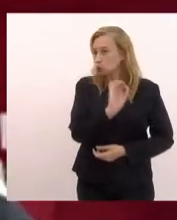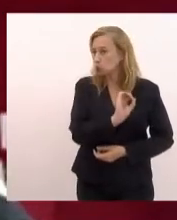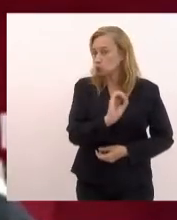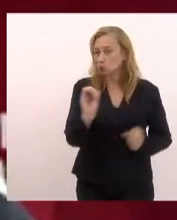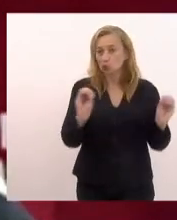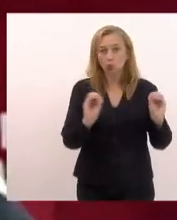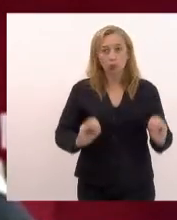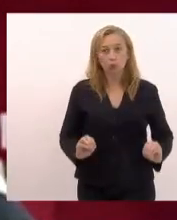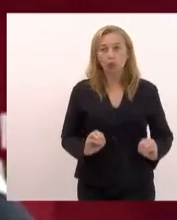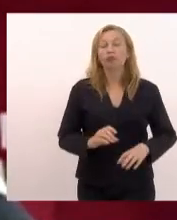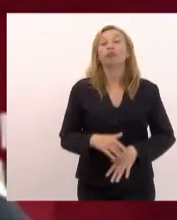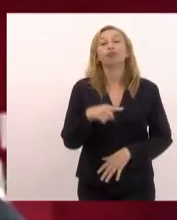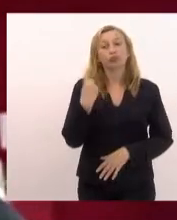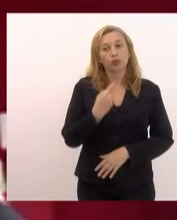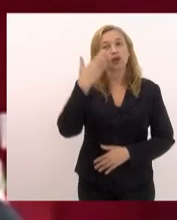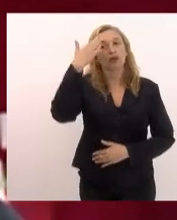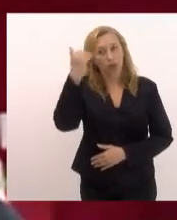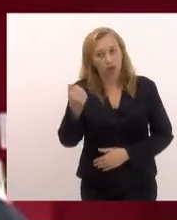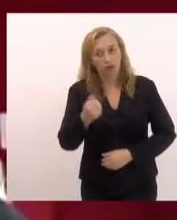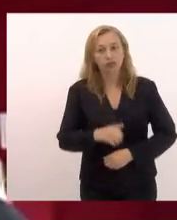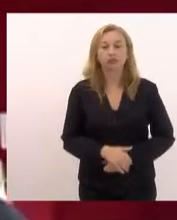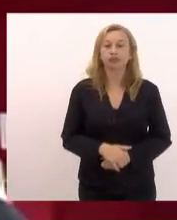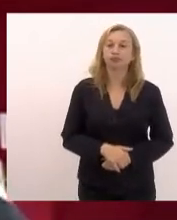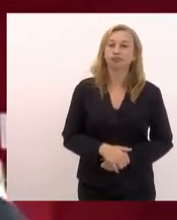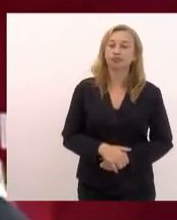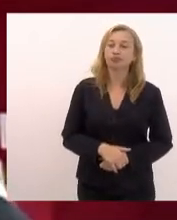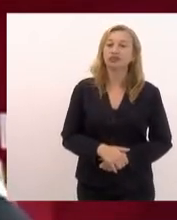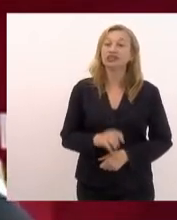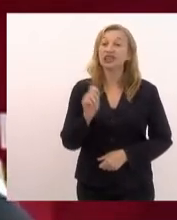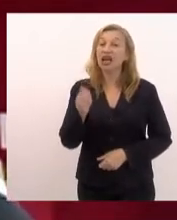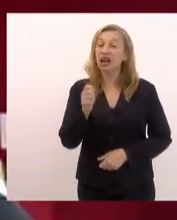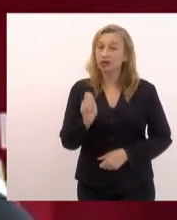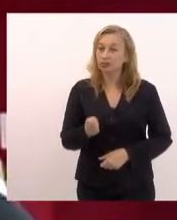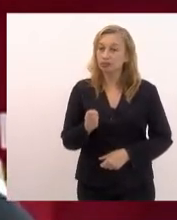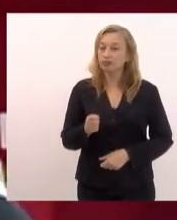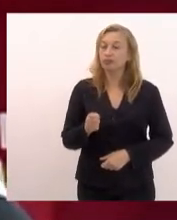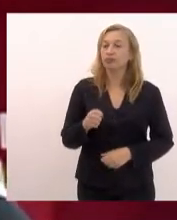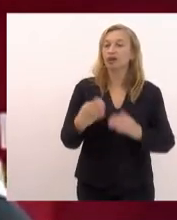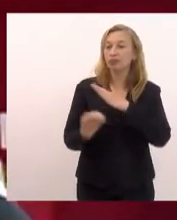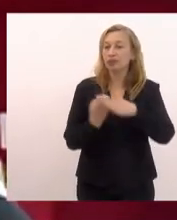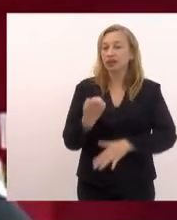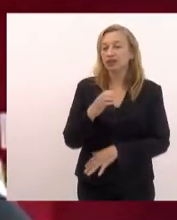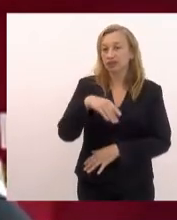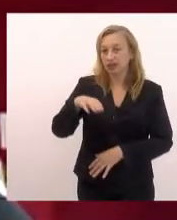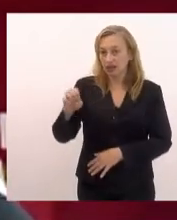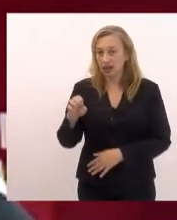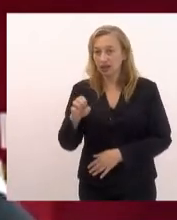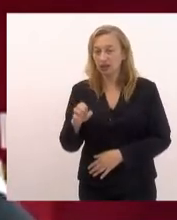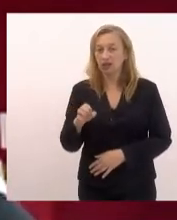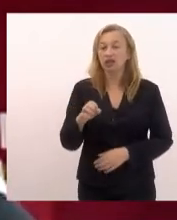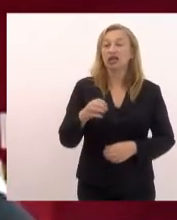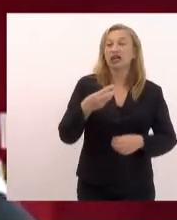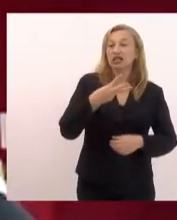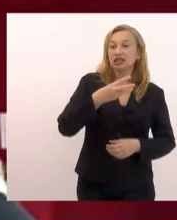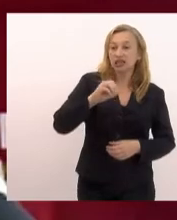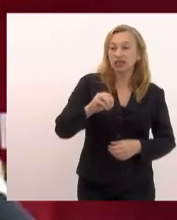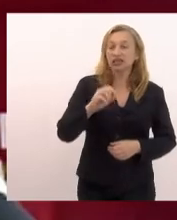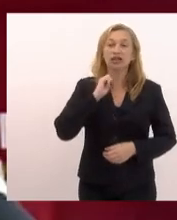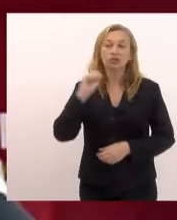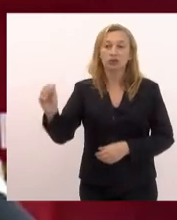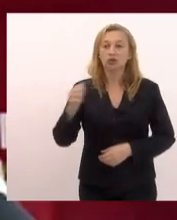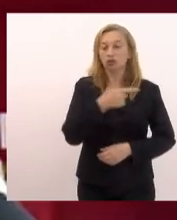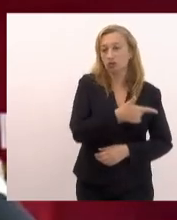Nós sabemos, né, que através do leilão da SEDAE ocorrido no dia 30 de abril de 2021, houve